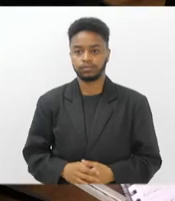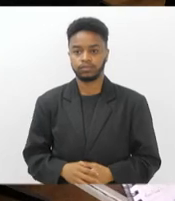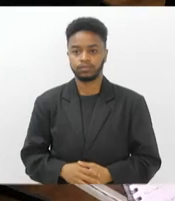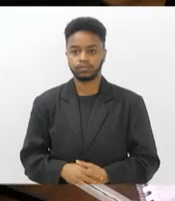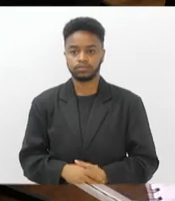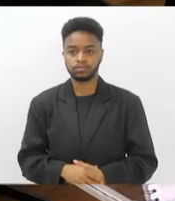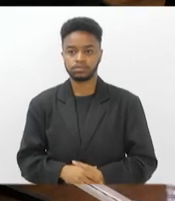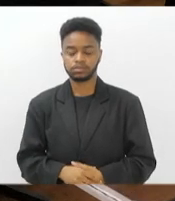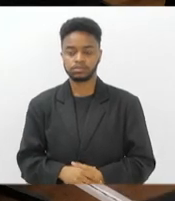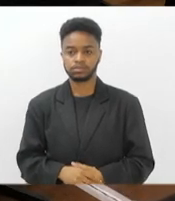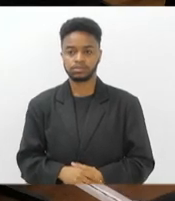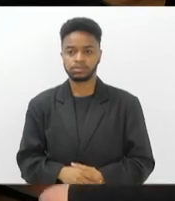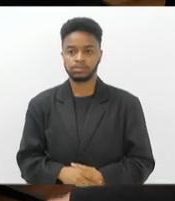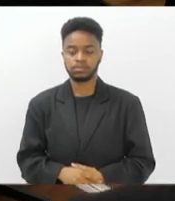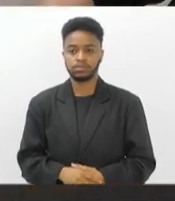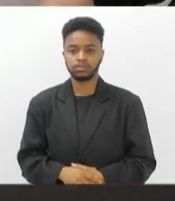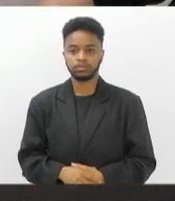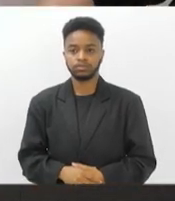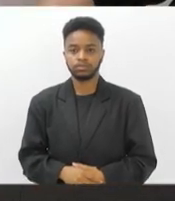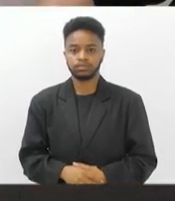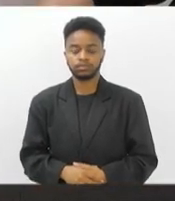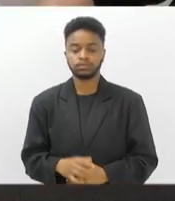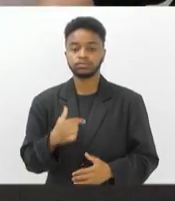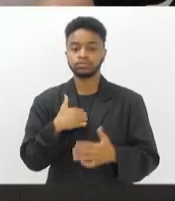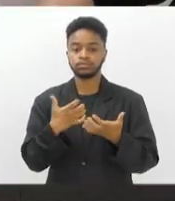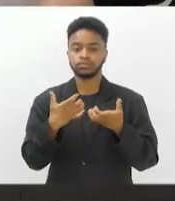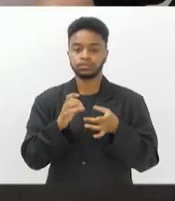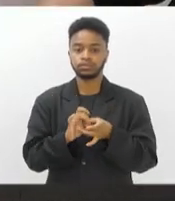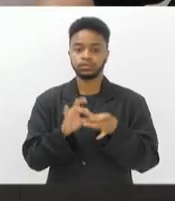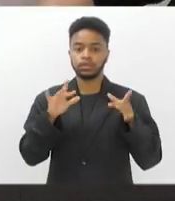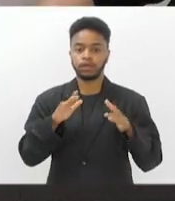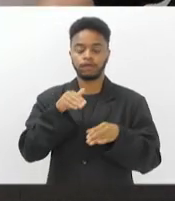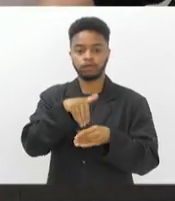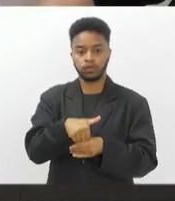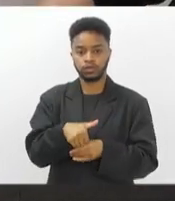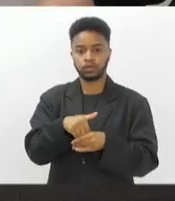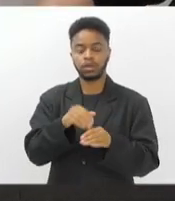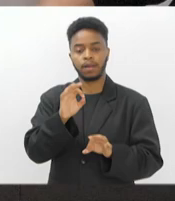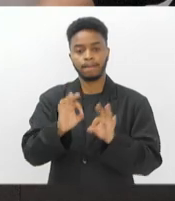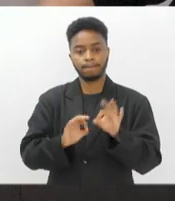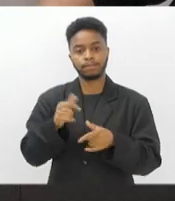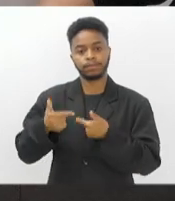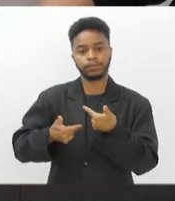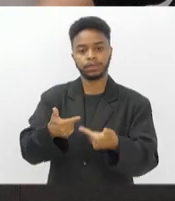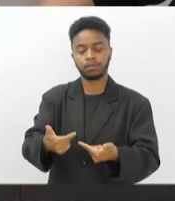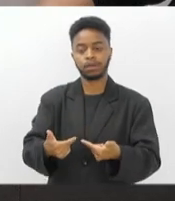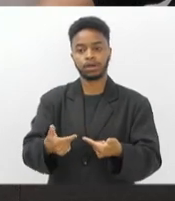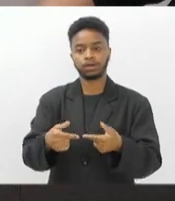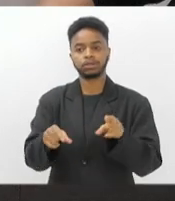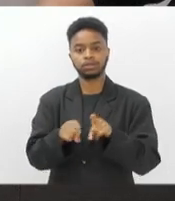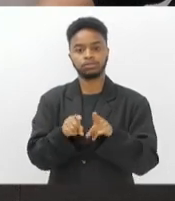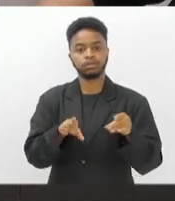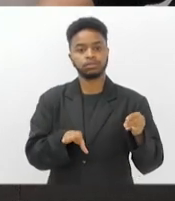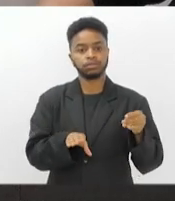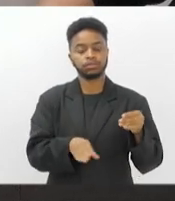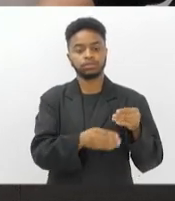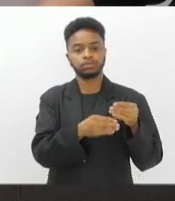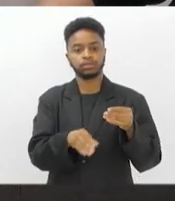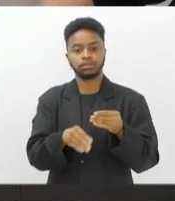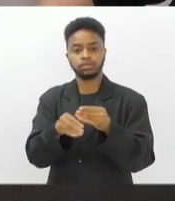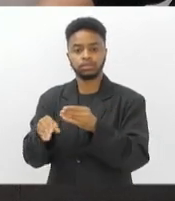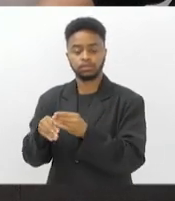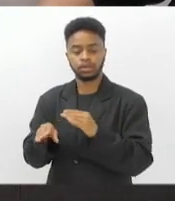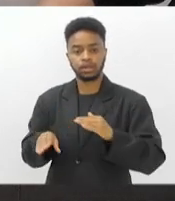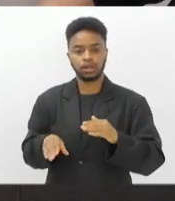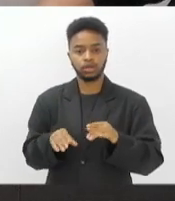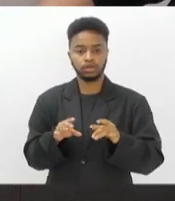perfeito bom queria colocar então em votação o plano de trabalho apresentado e as eventualmente